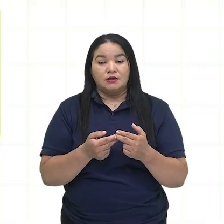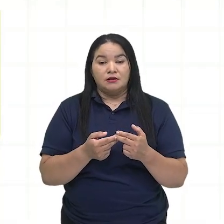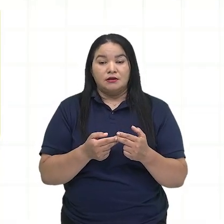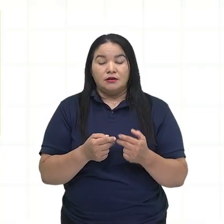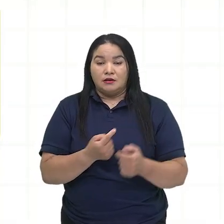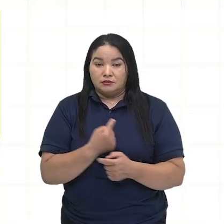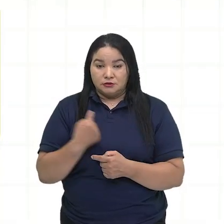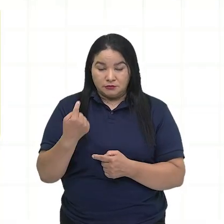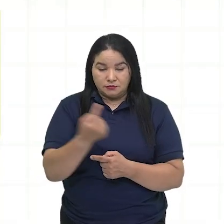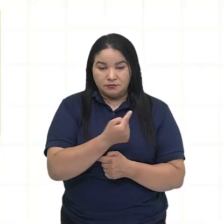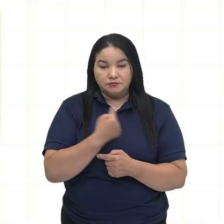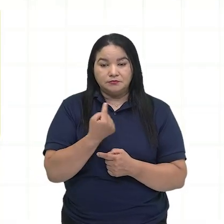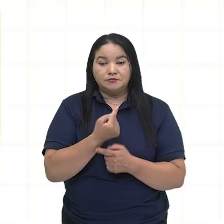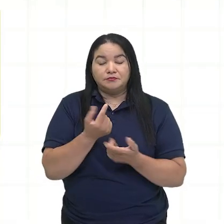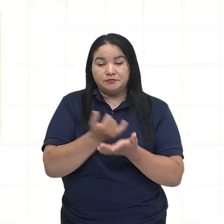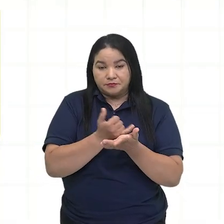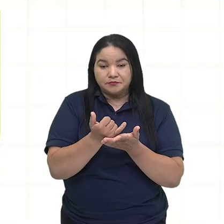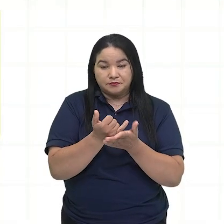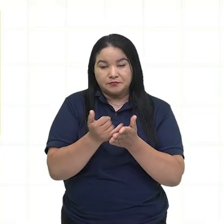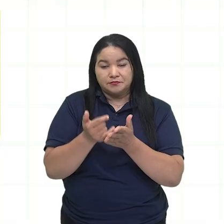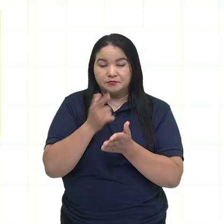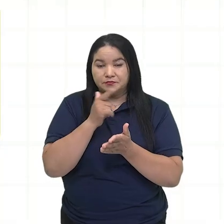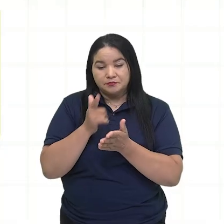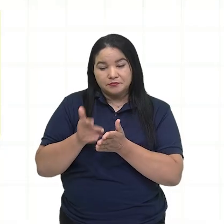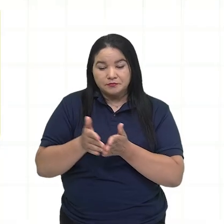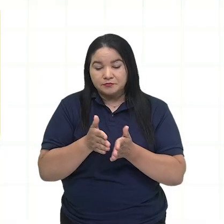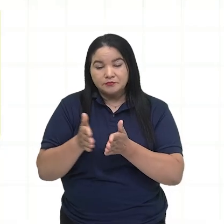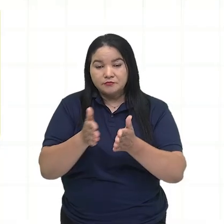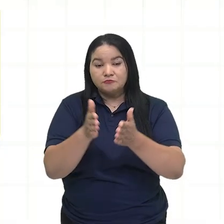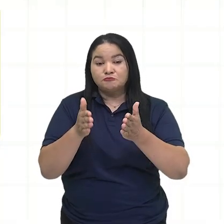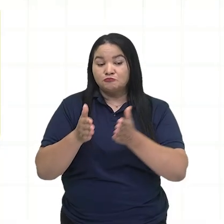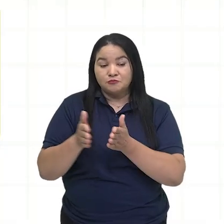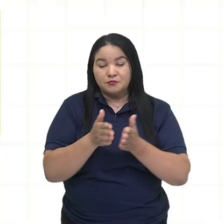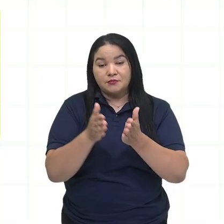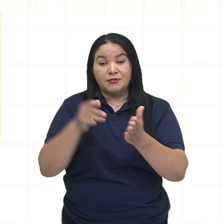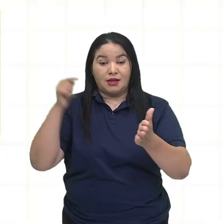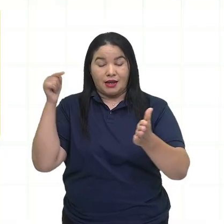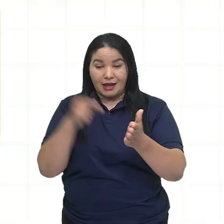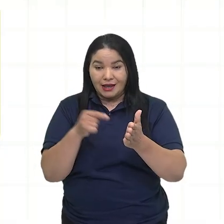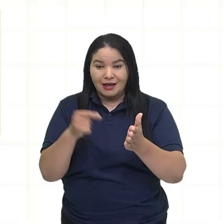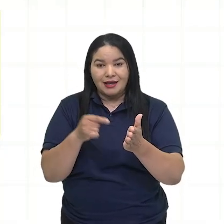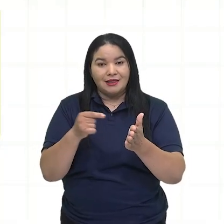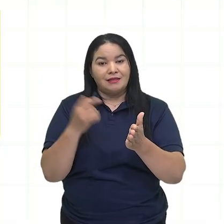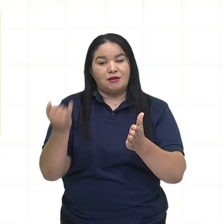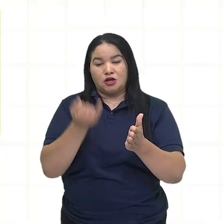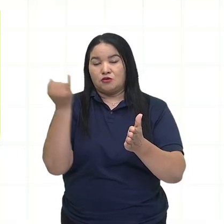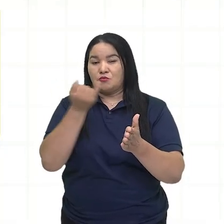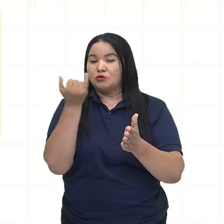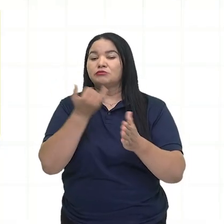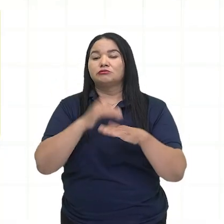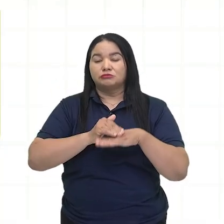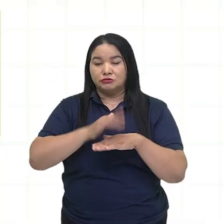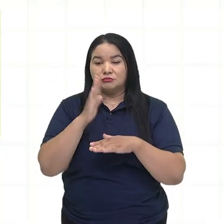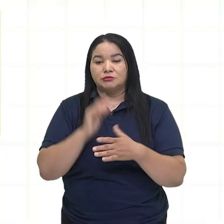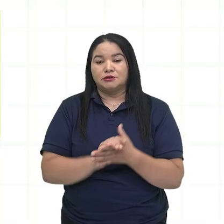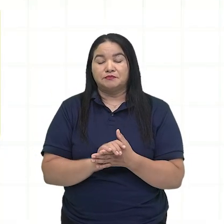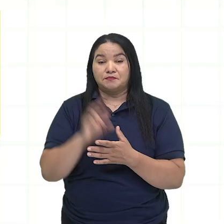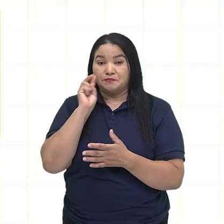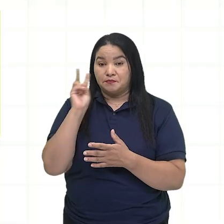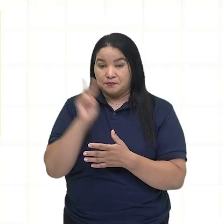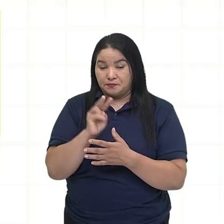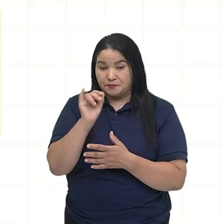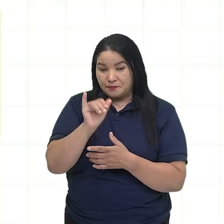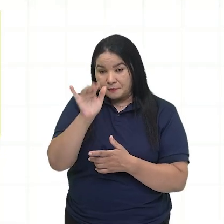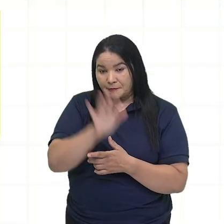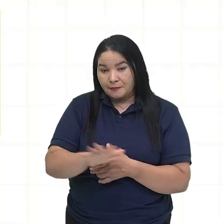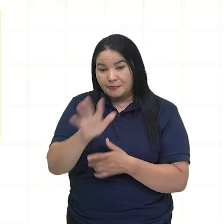nossa bacia, ela é tão importante. E como eu disse, quando nós olhamos aqui essa